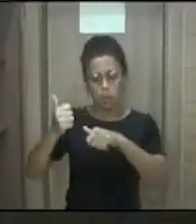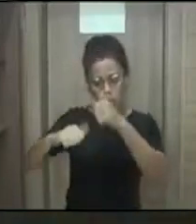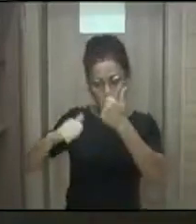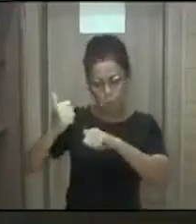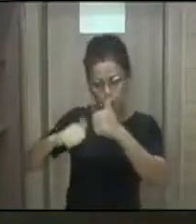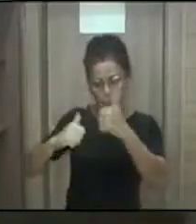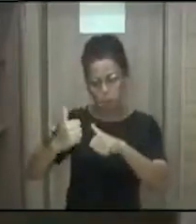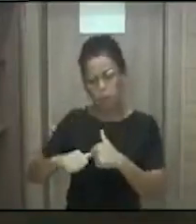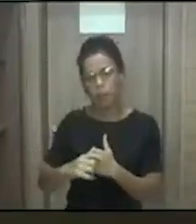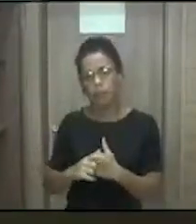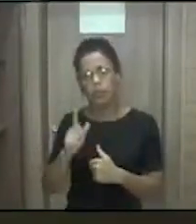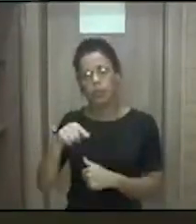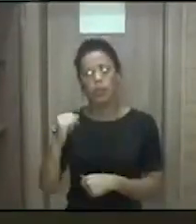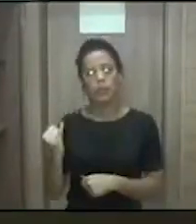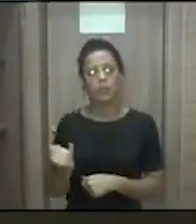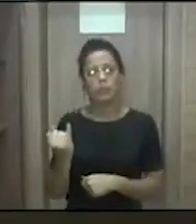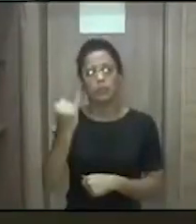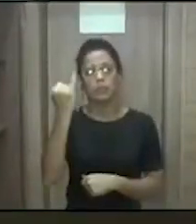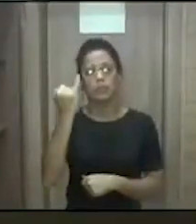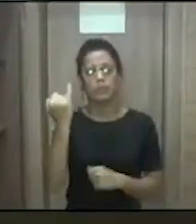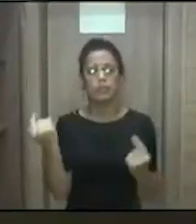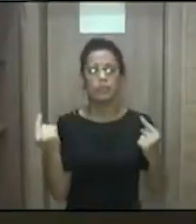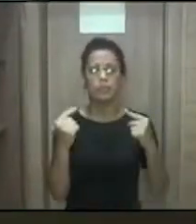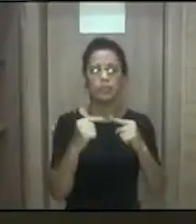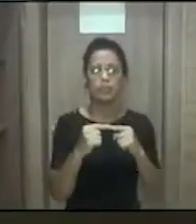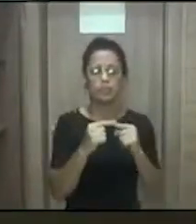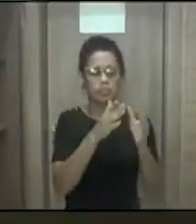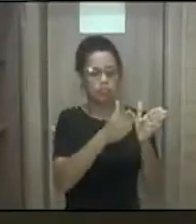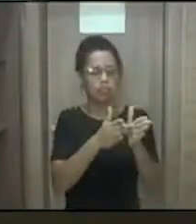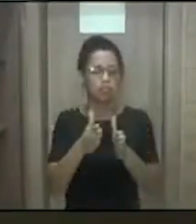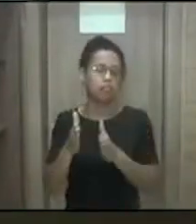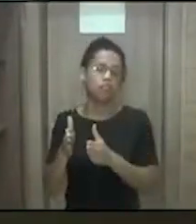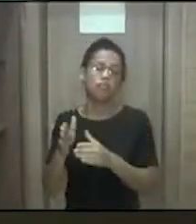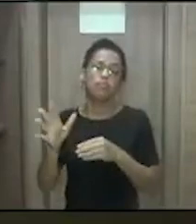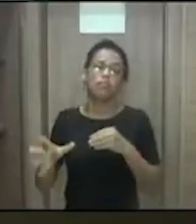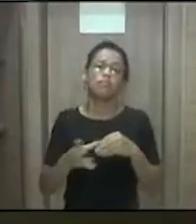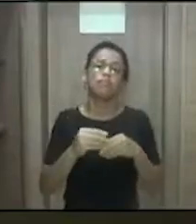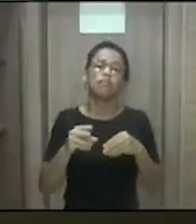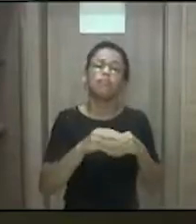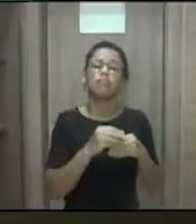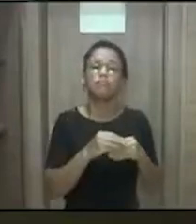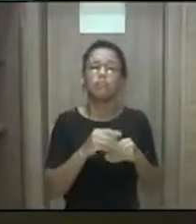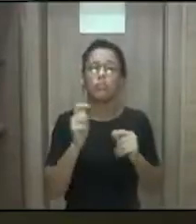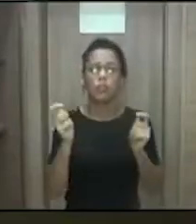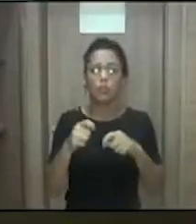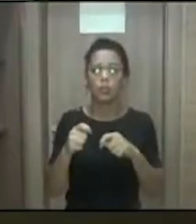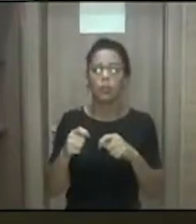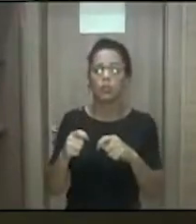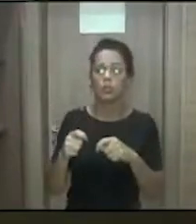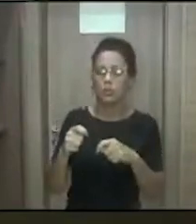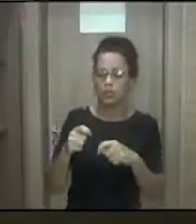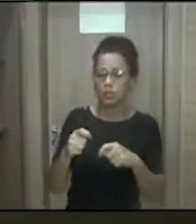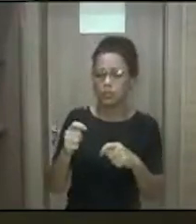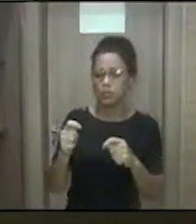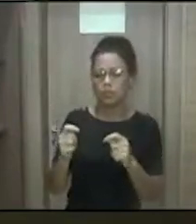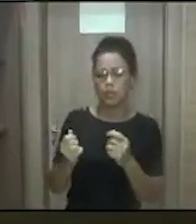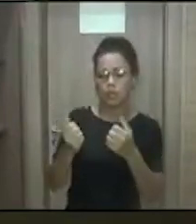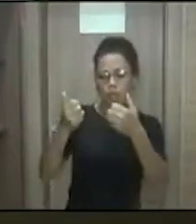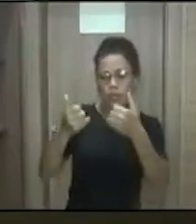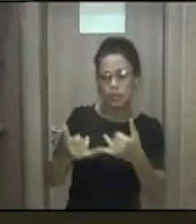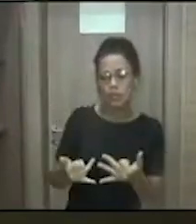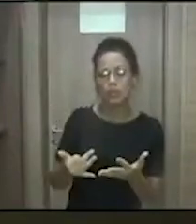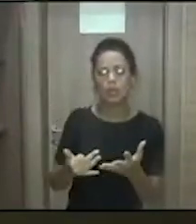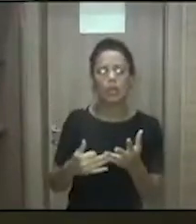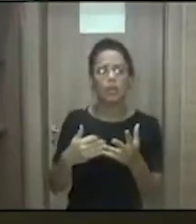são questões importantes porque implica no processo de coleta, né? Então, se vocês puderem contar para as pessoas como é que foi essa visita